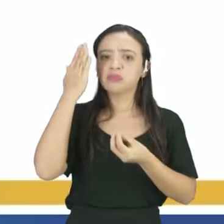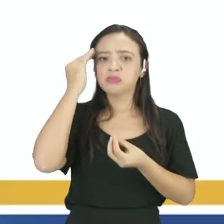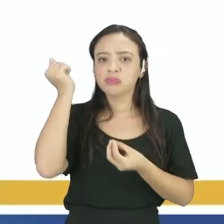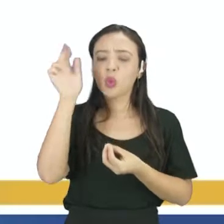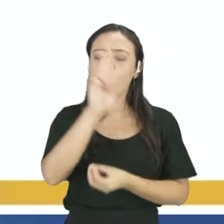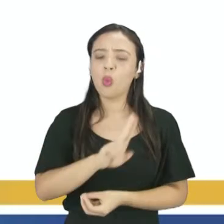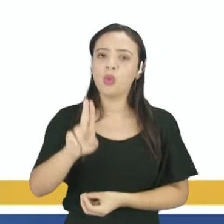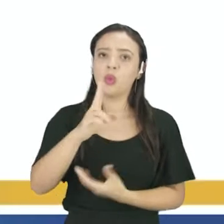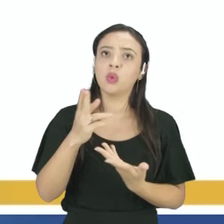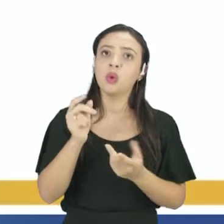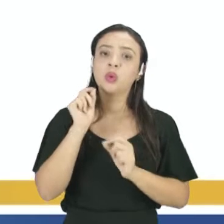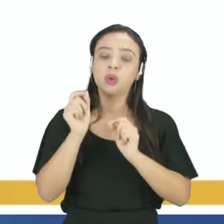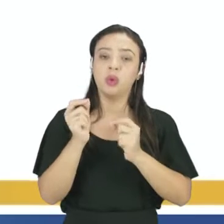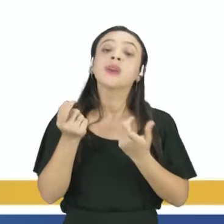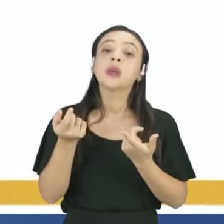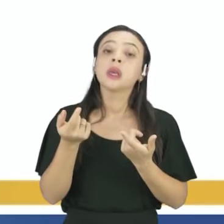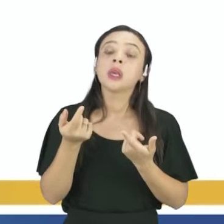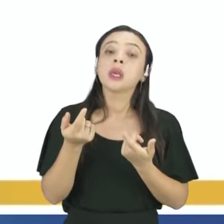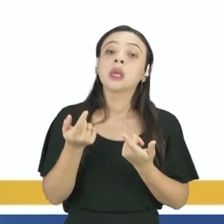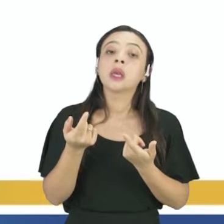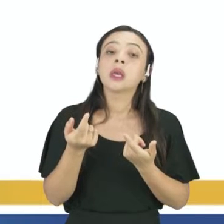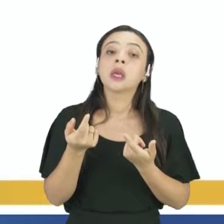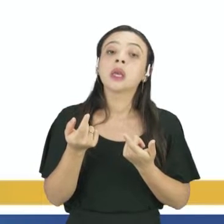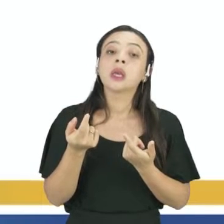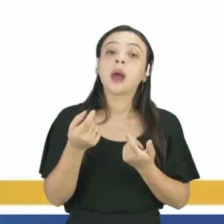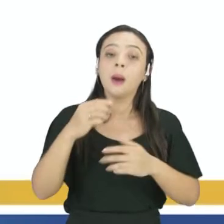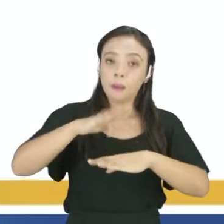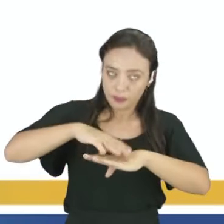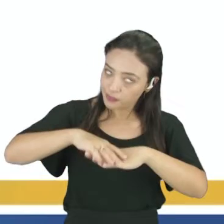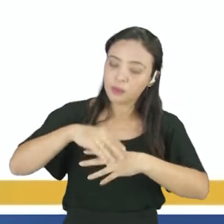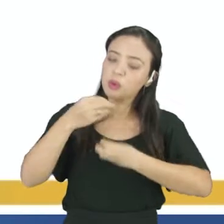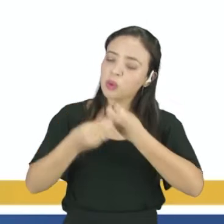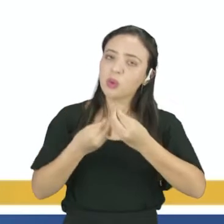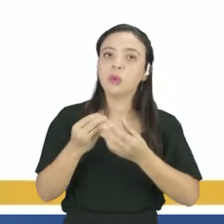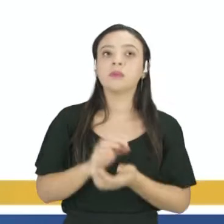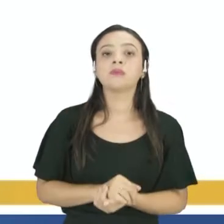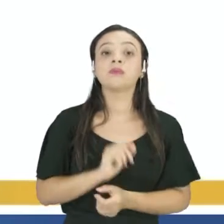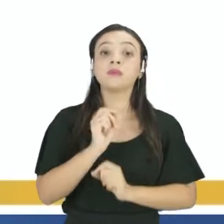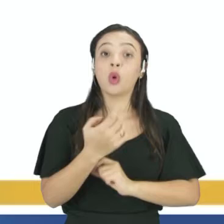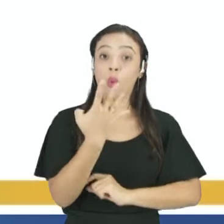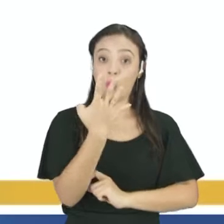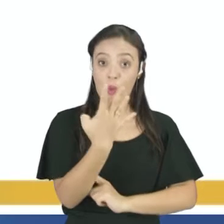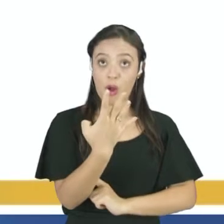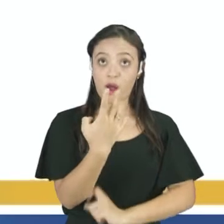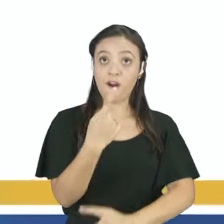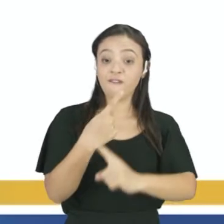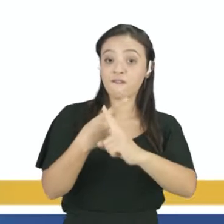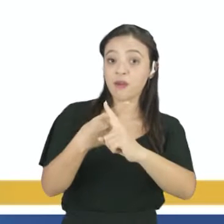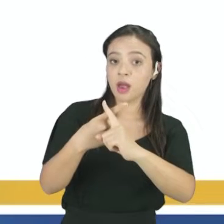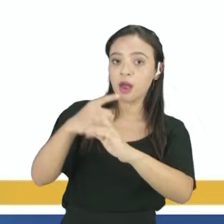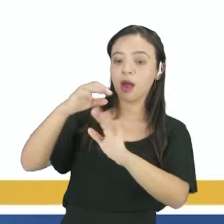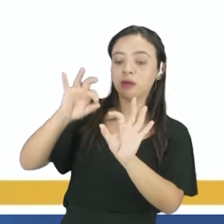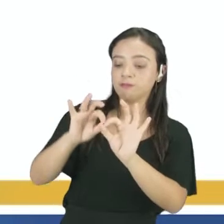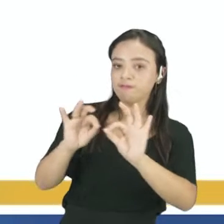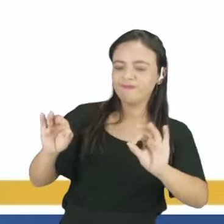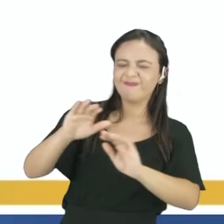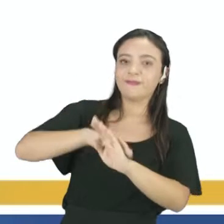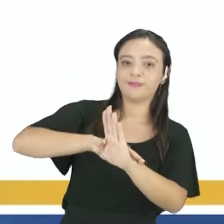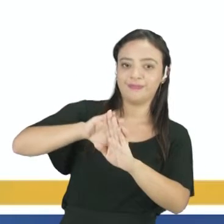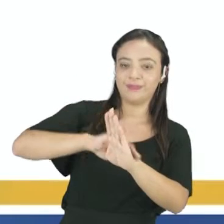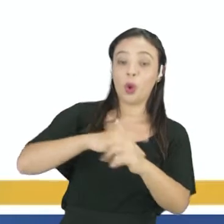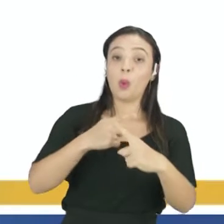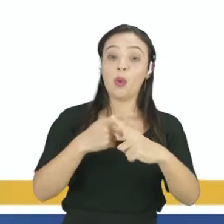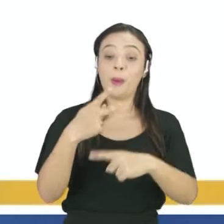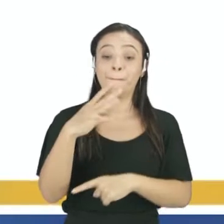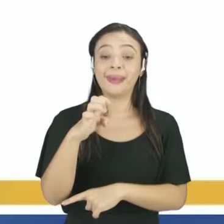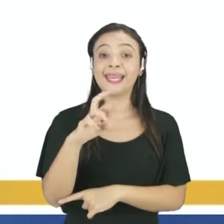linguagem materna com a ideia de perímetro de quadrado? É 4 vezes a medida do lado, você lembra? O perímetro é a soma